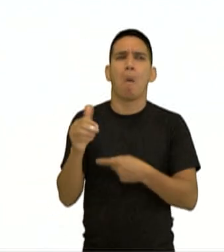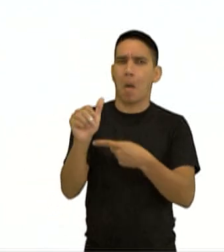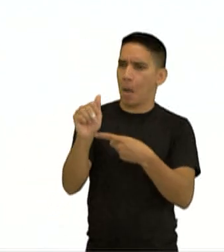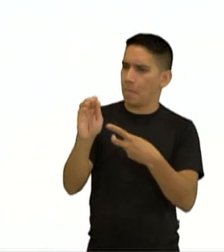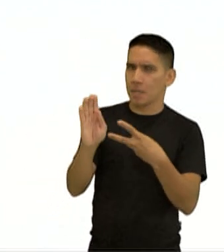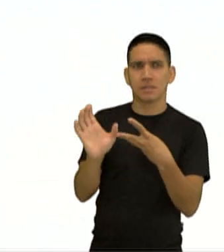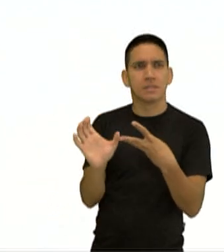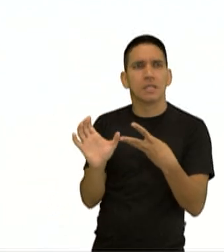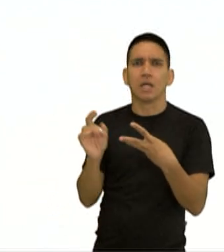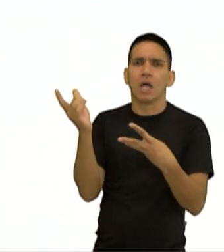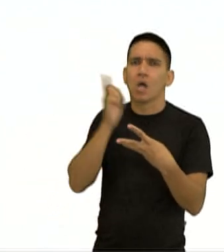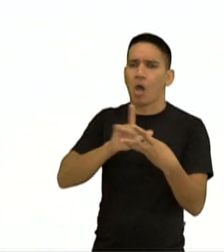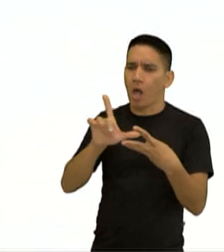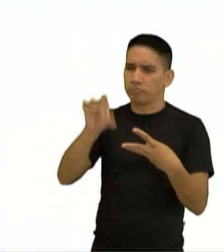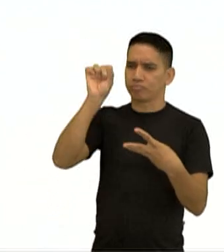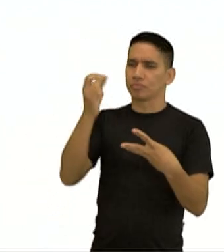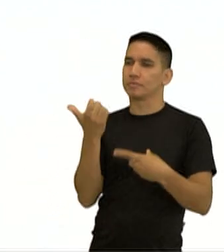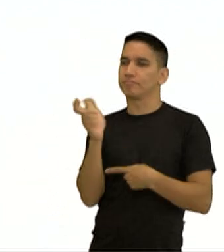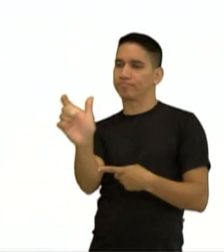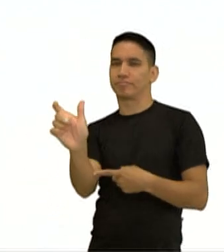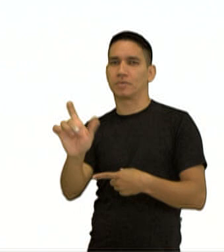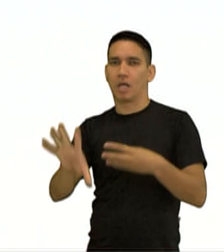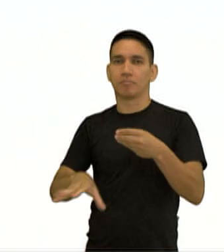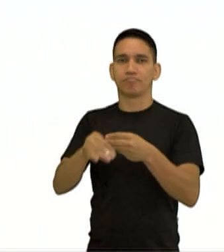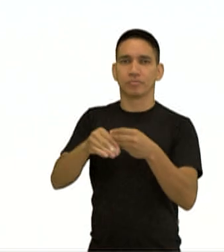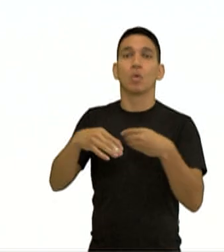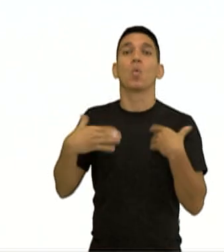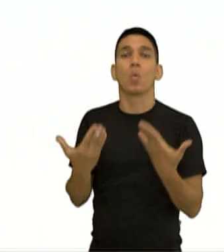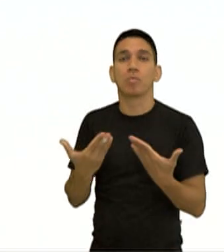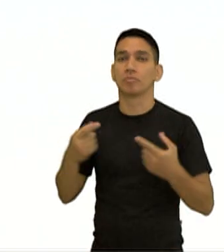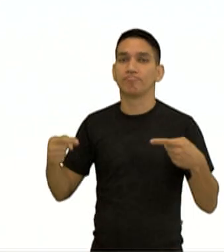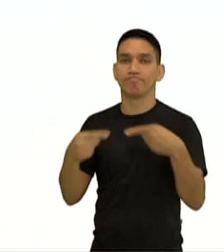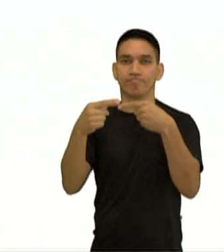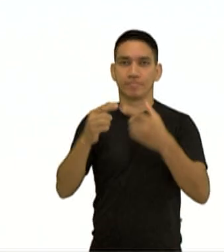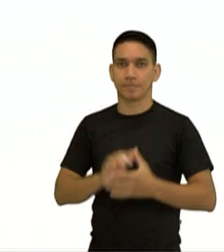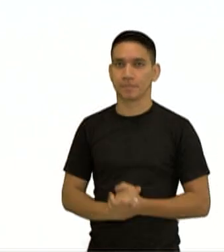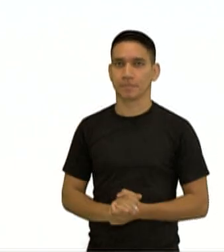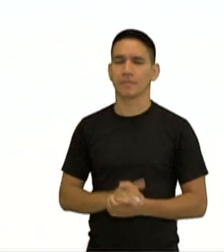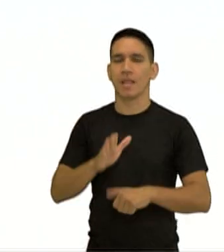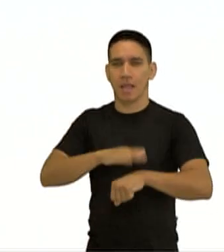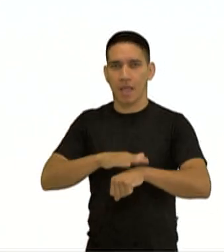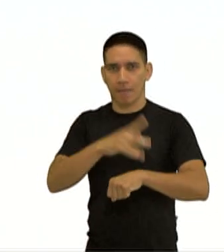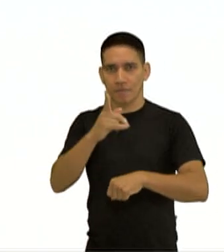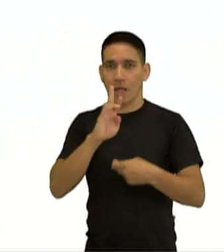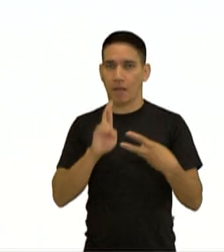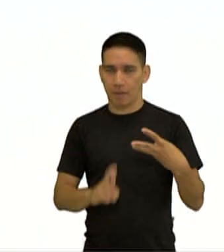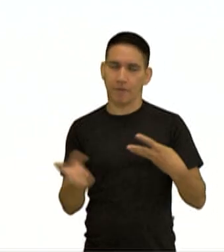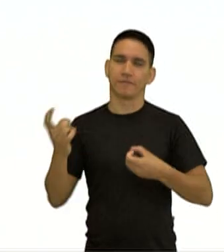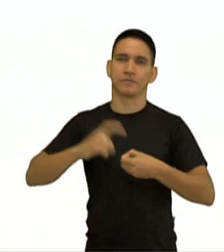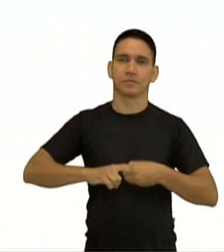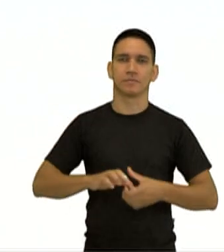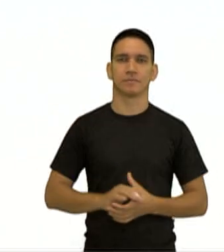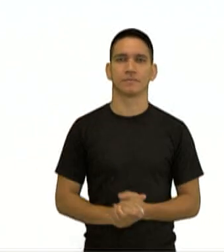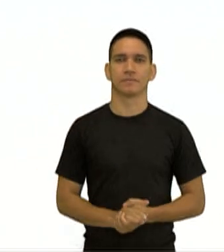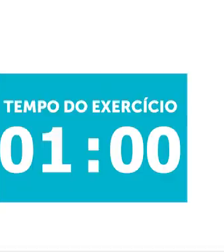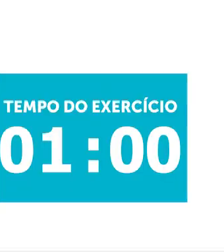podemos completar corretamente? Teach, taught or is teaching? Vou dar um tempinho para vocês responderem e a gente já